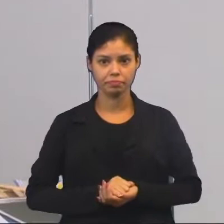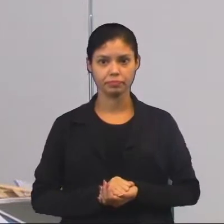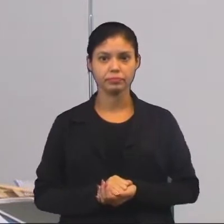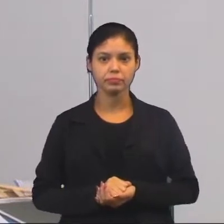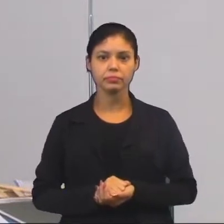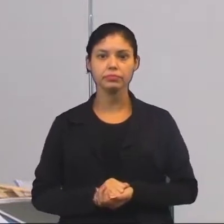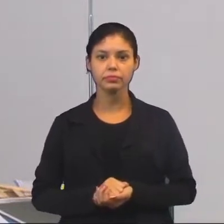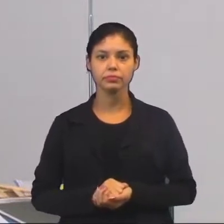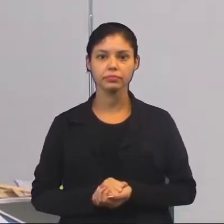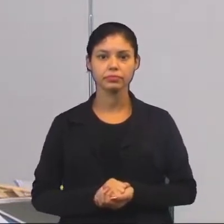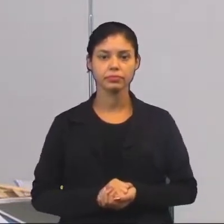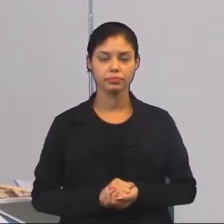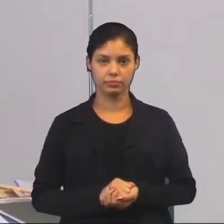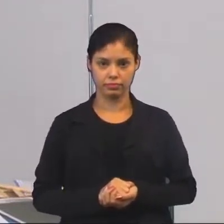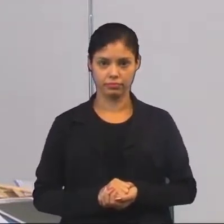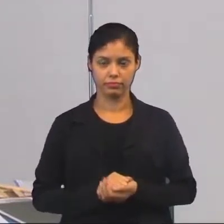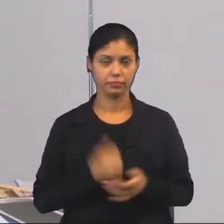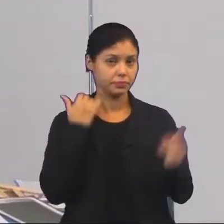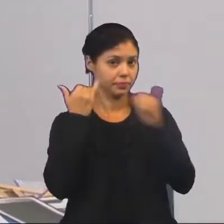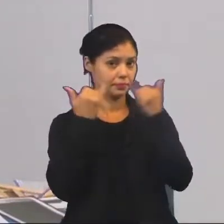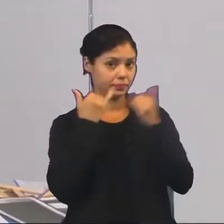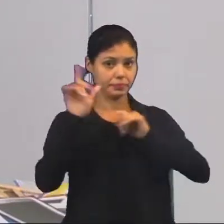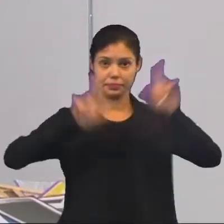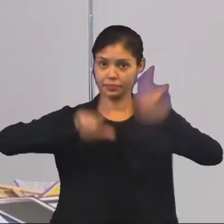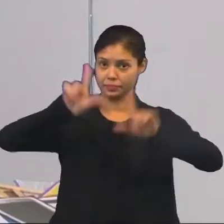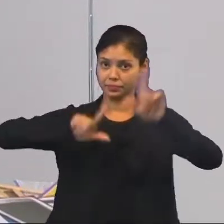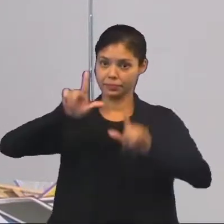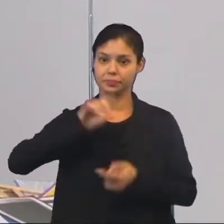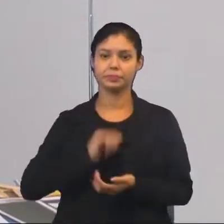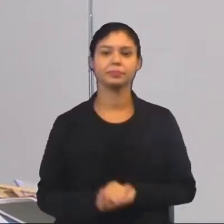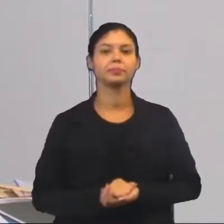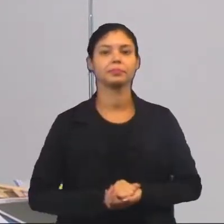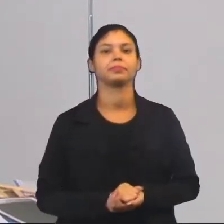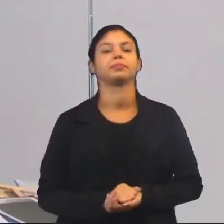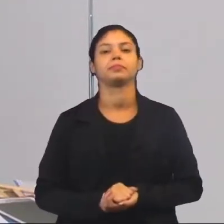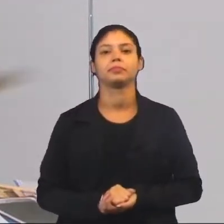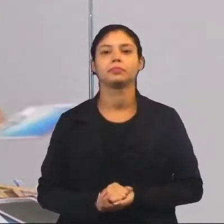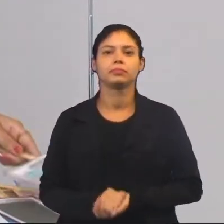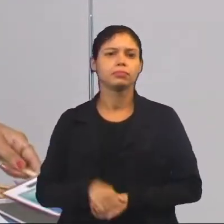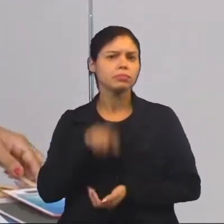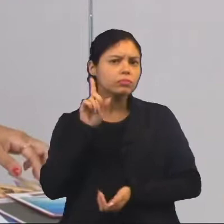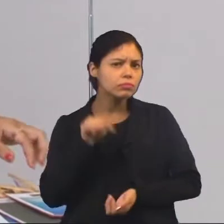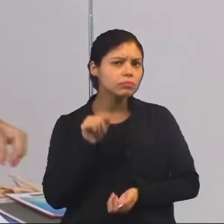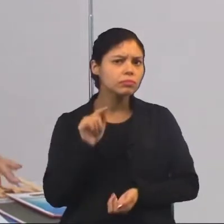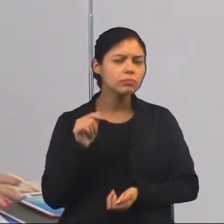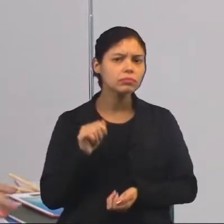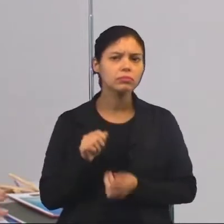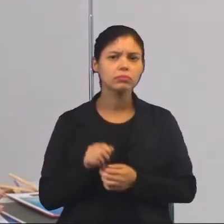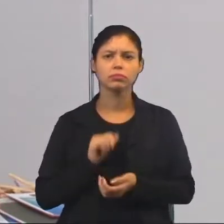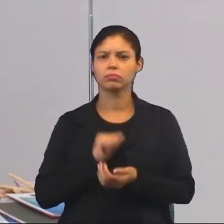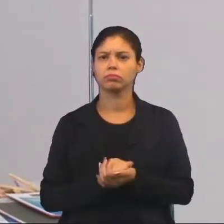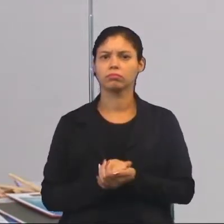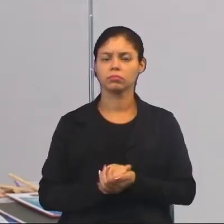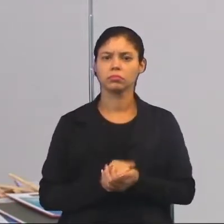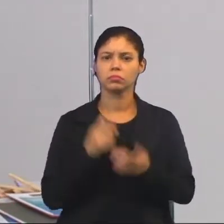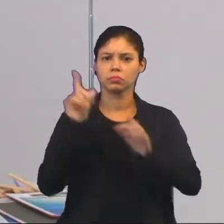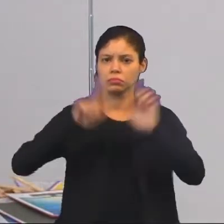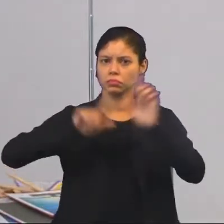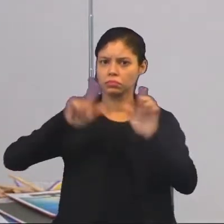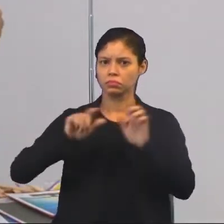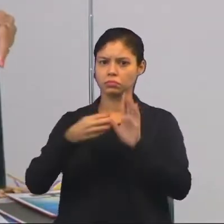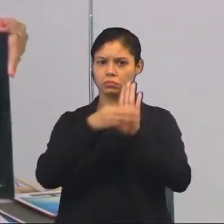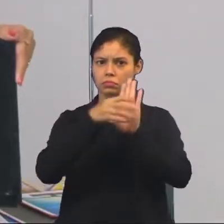a uma notícia é na televisão. Mas será que é só o aparelho de televisão que